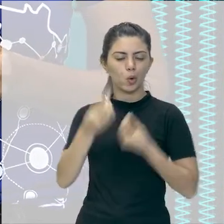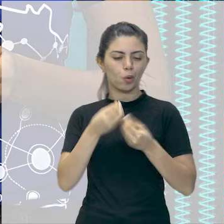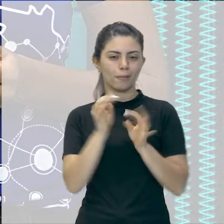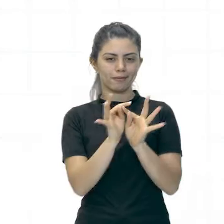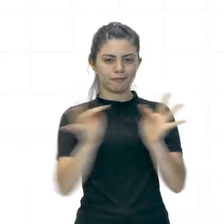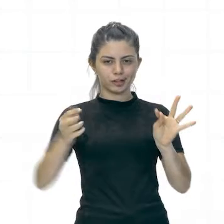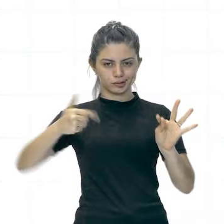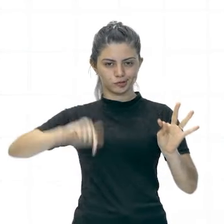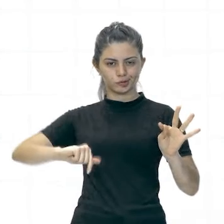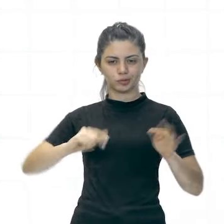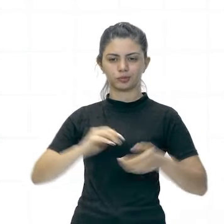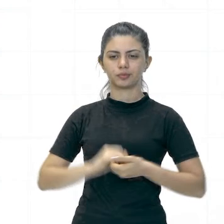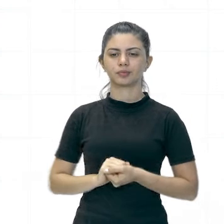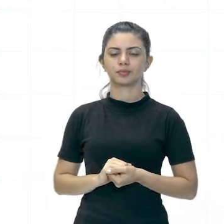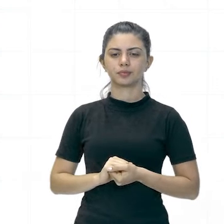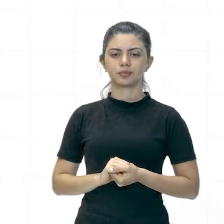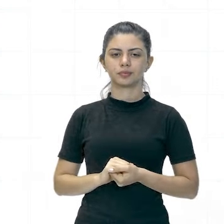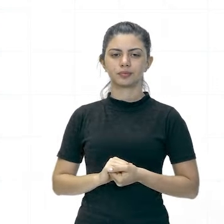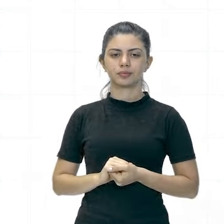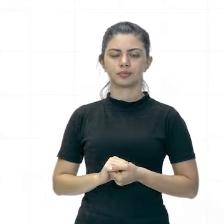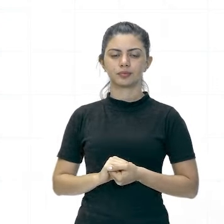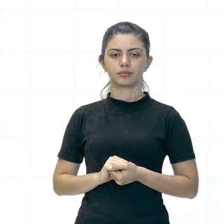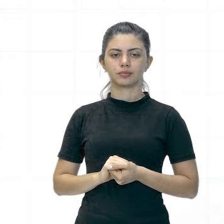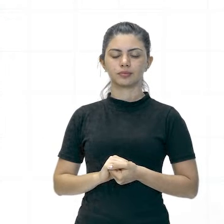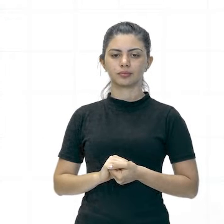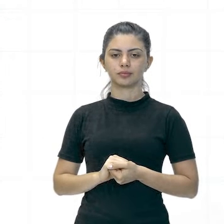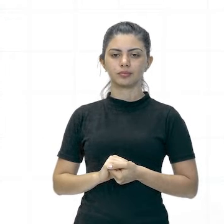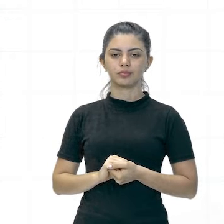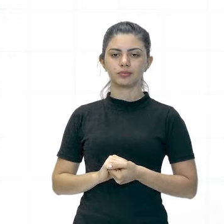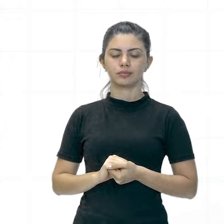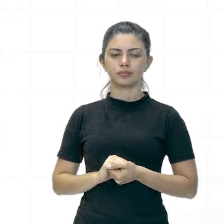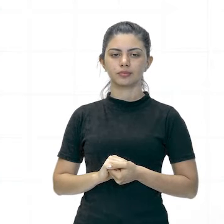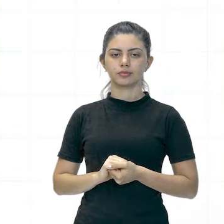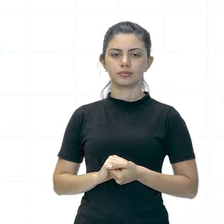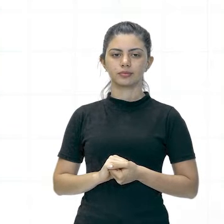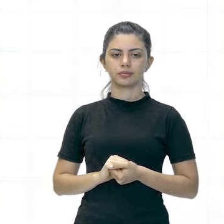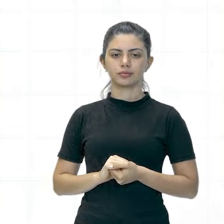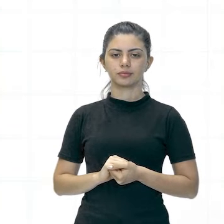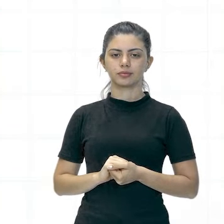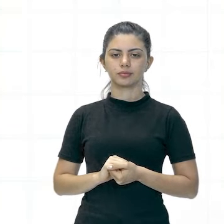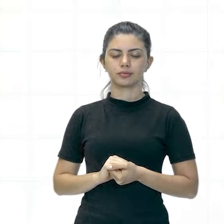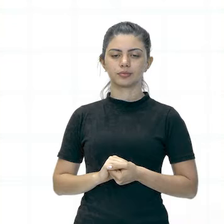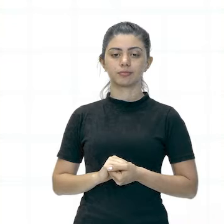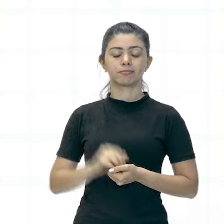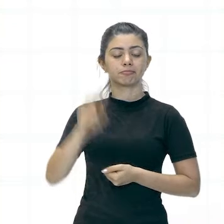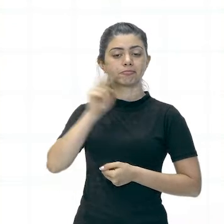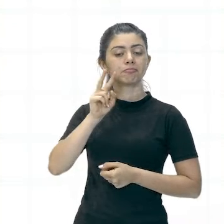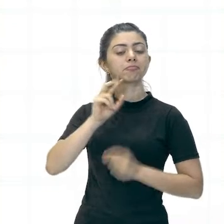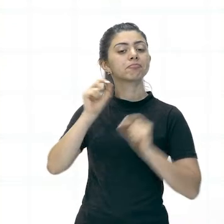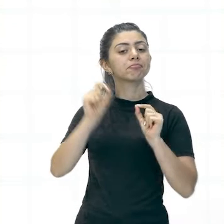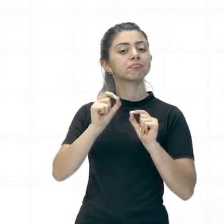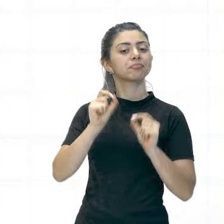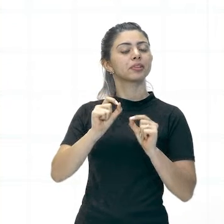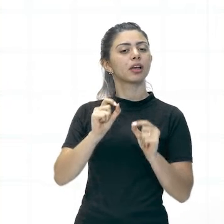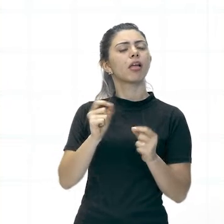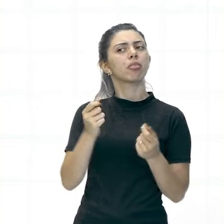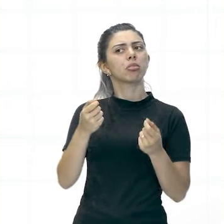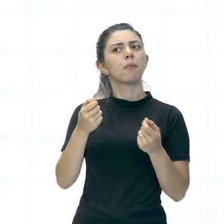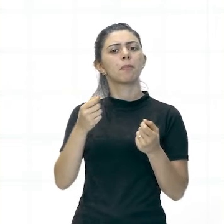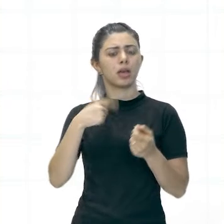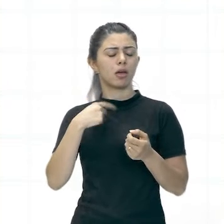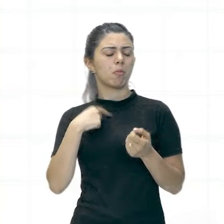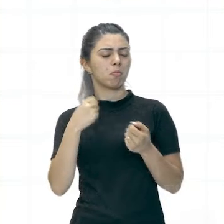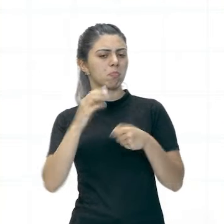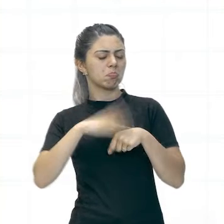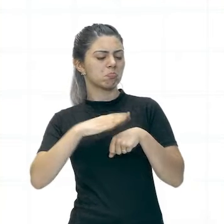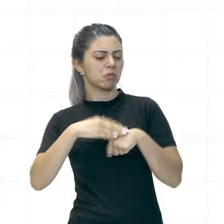novamente? Então, I didn't do it. Lembrando que eu poderia